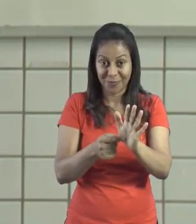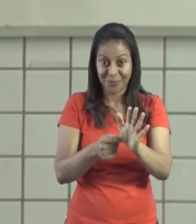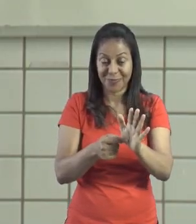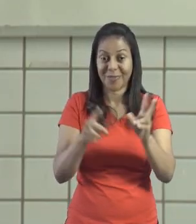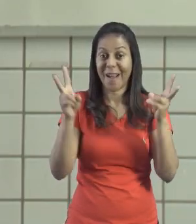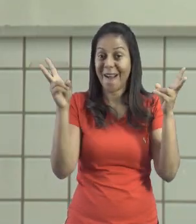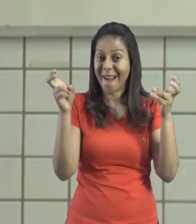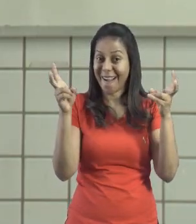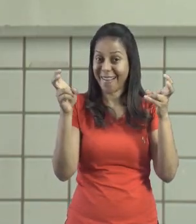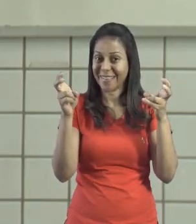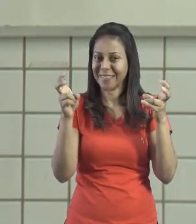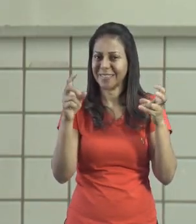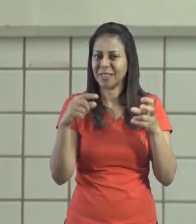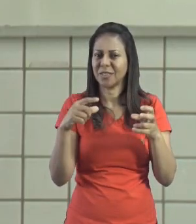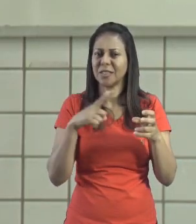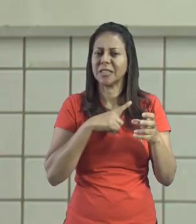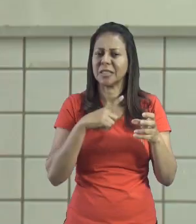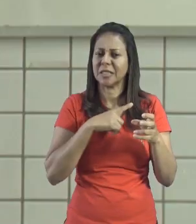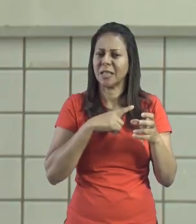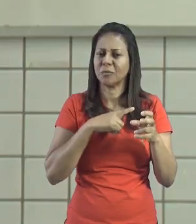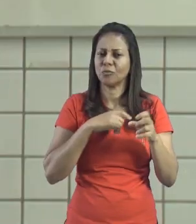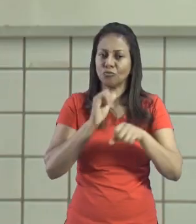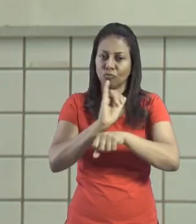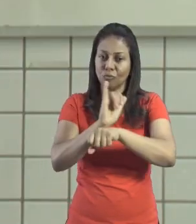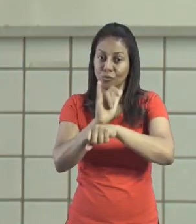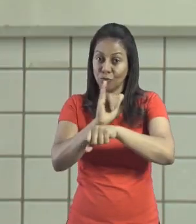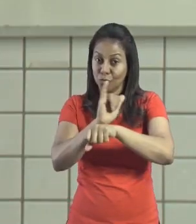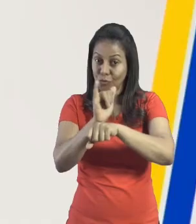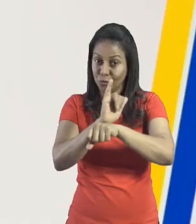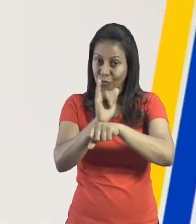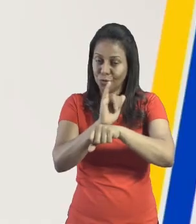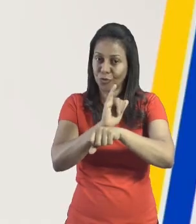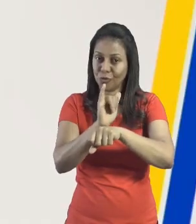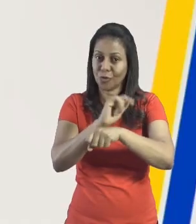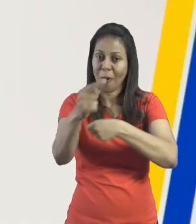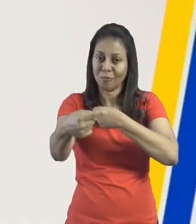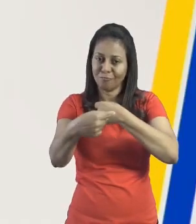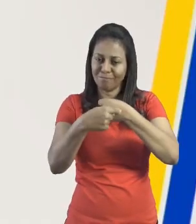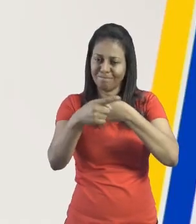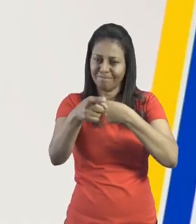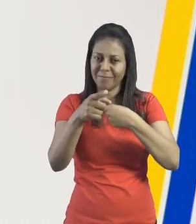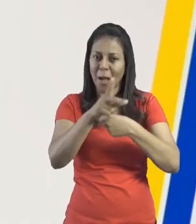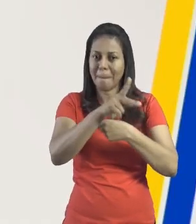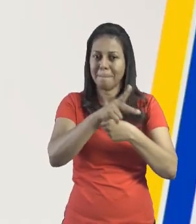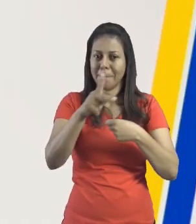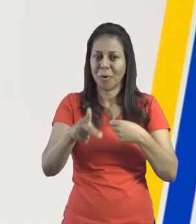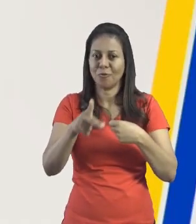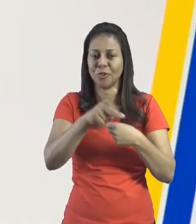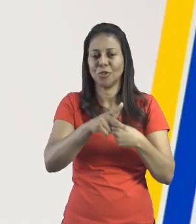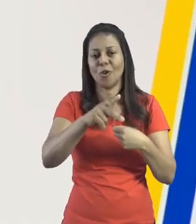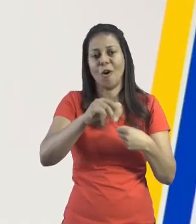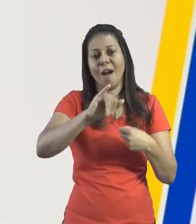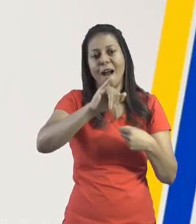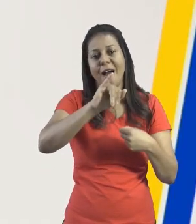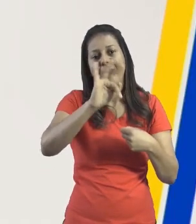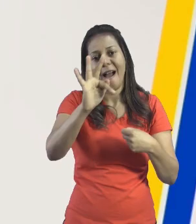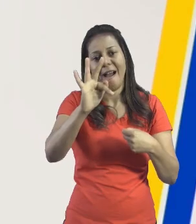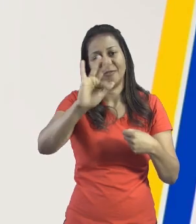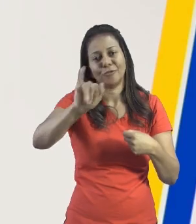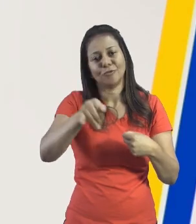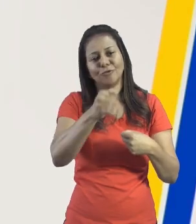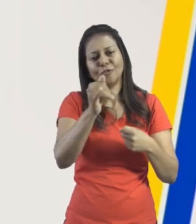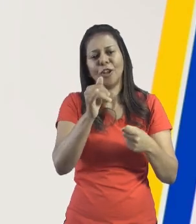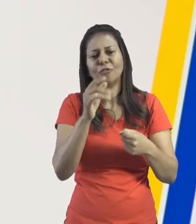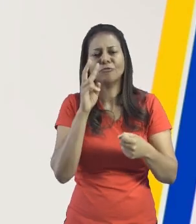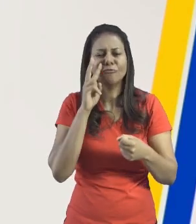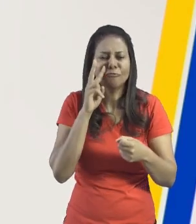dessa aula é que nós temos um canal, um canal do YouTube chamado Professor FJ, onde você pode conferir mais um